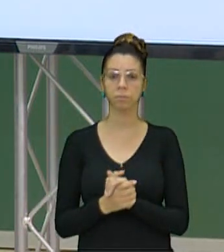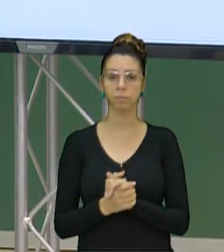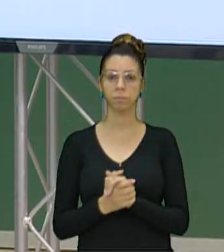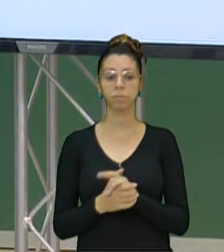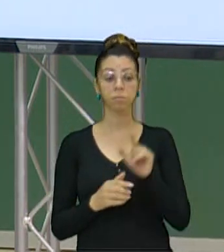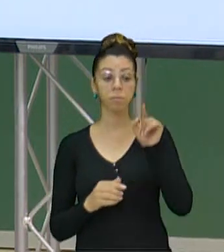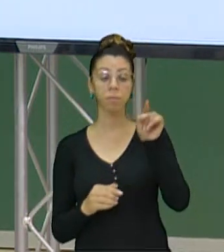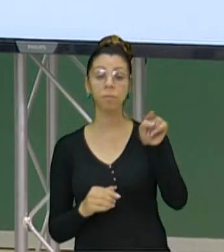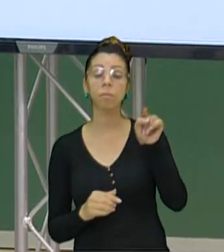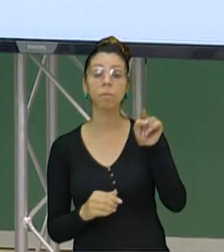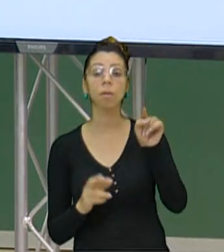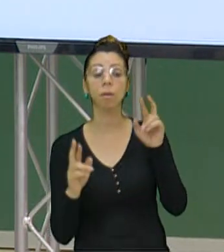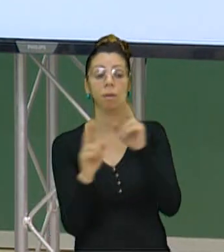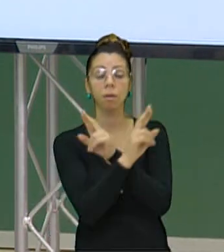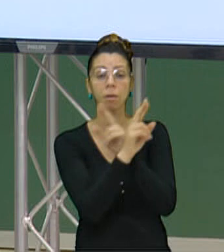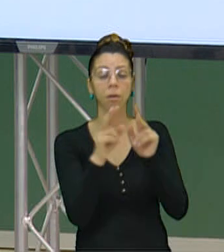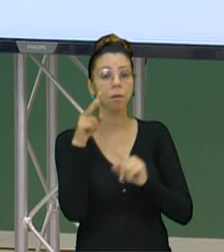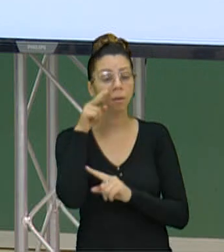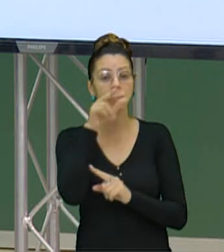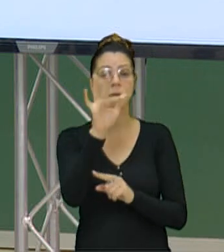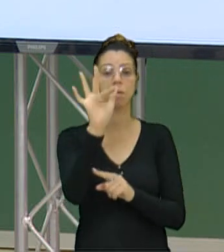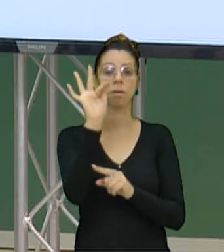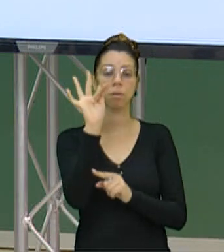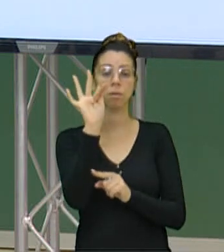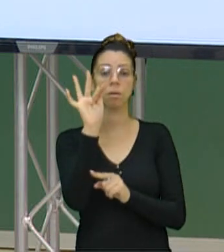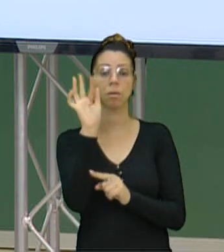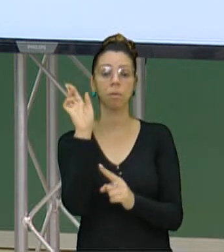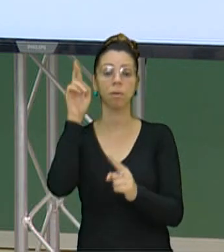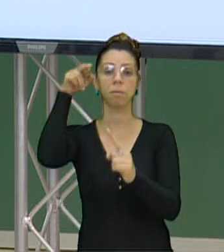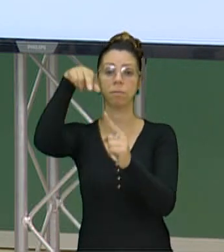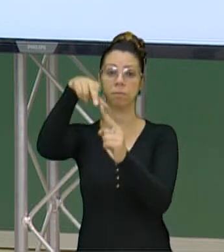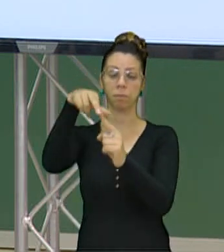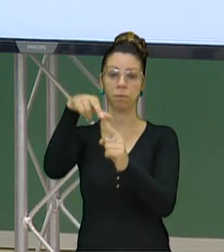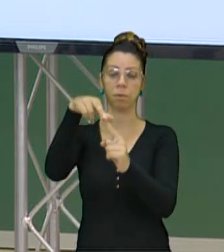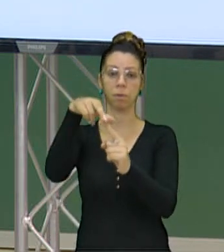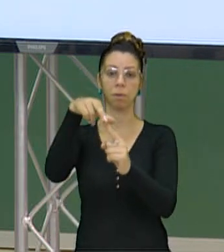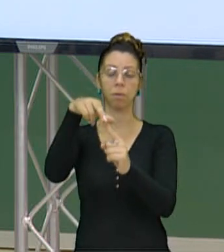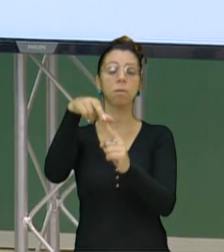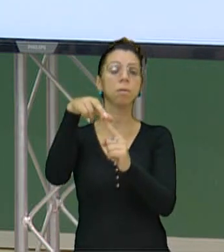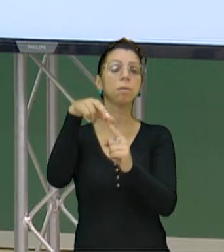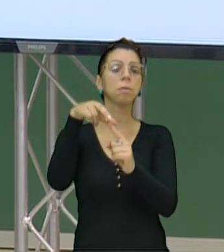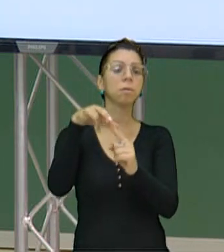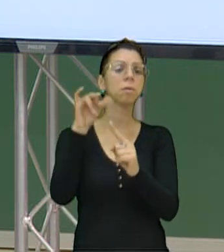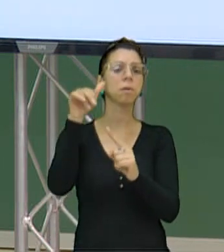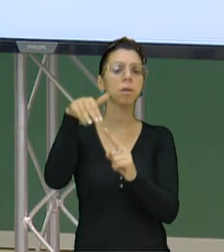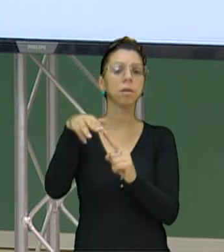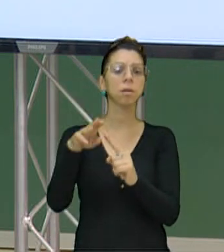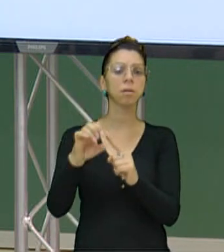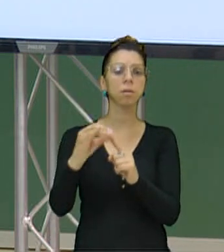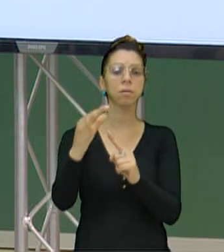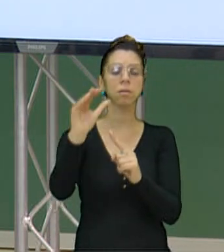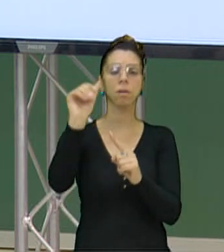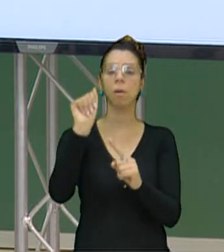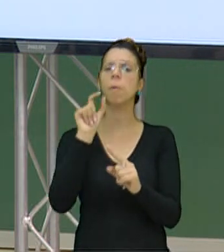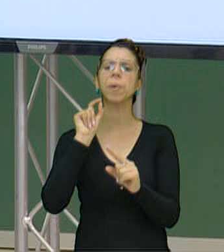a uma força relacionada a um referencial inercial. Referencial inercial é quando